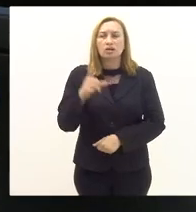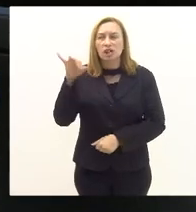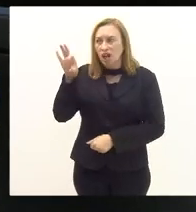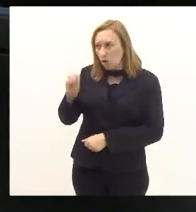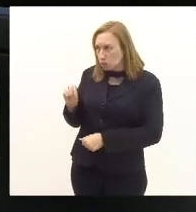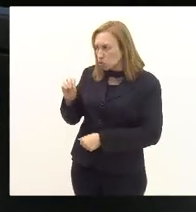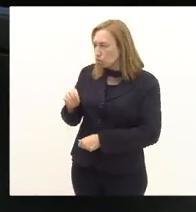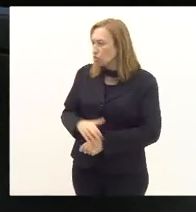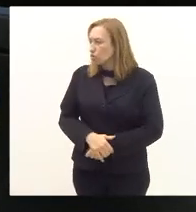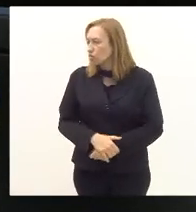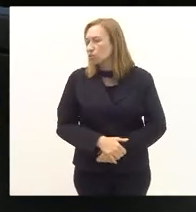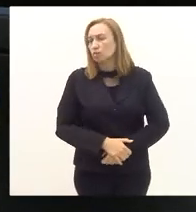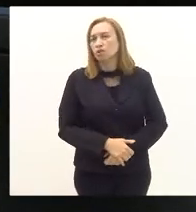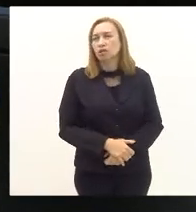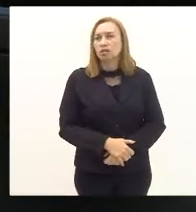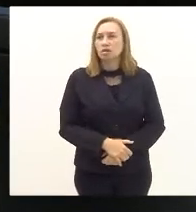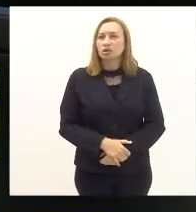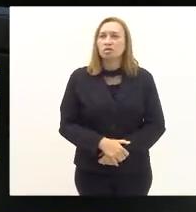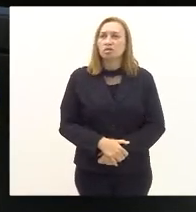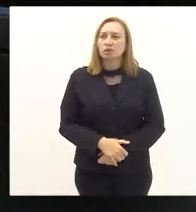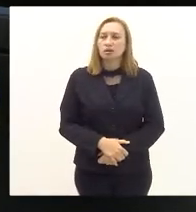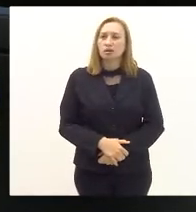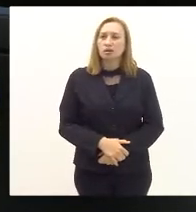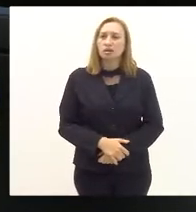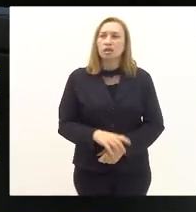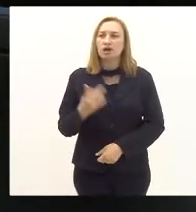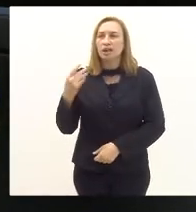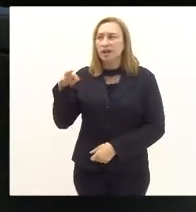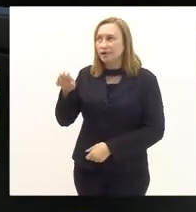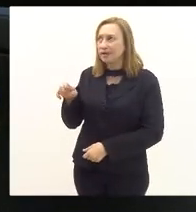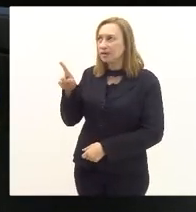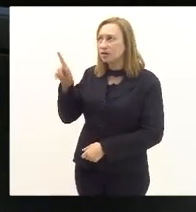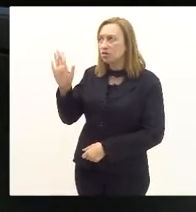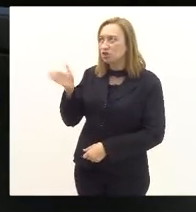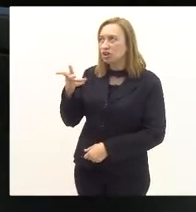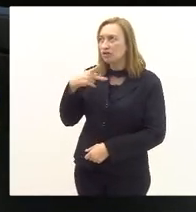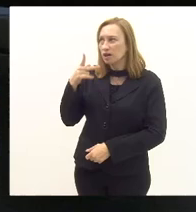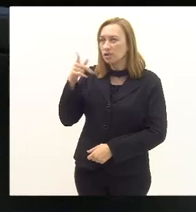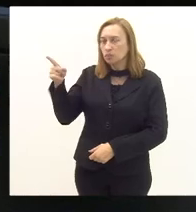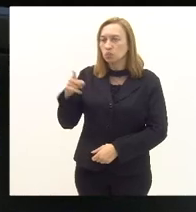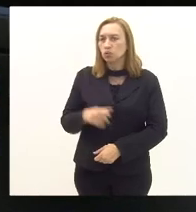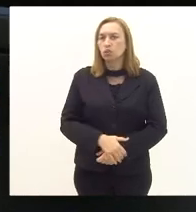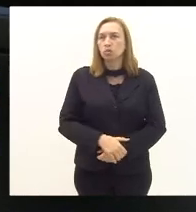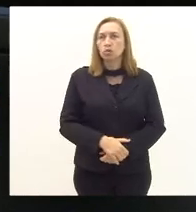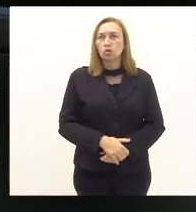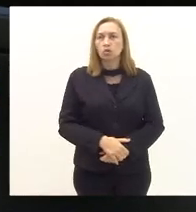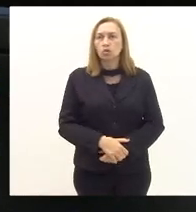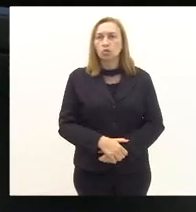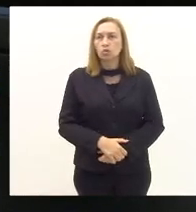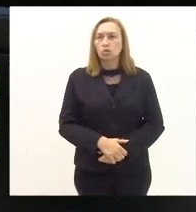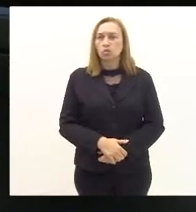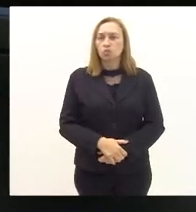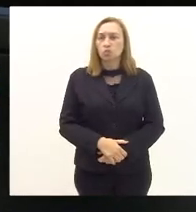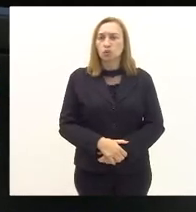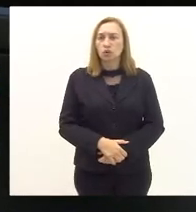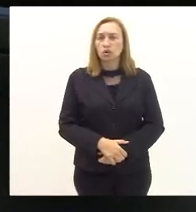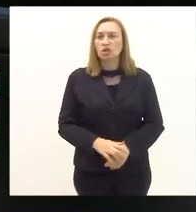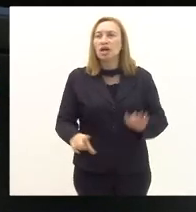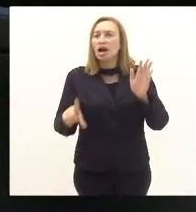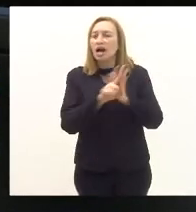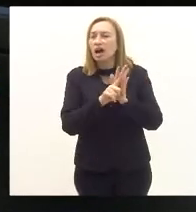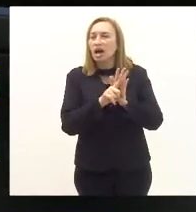Cláudio, que o Hernani, acho que você já está tocando isso, Hernani, que é a lei